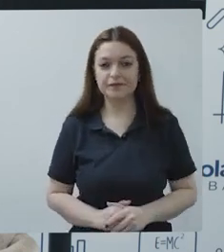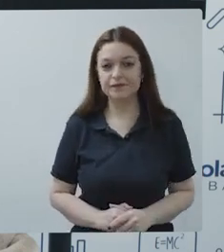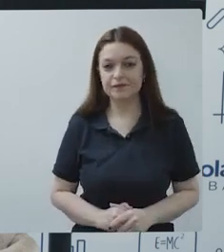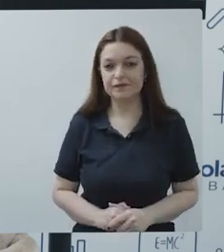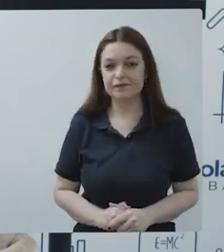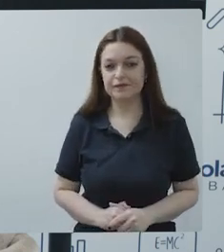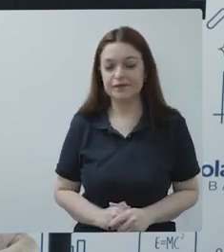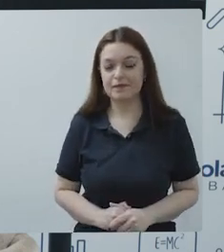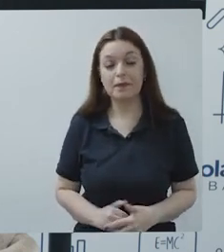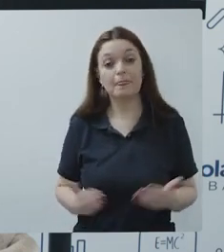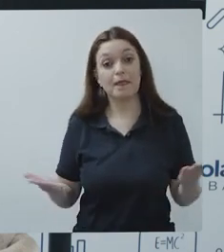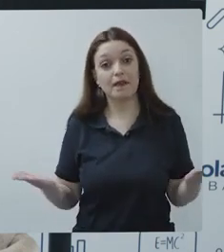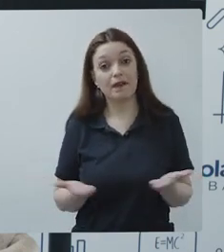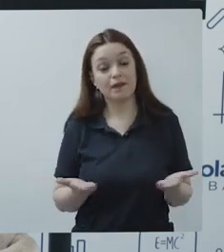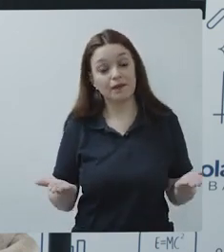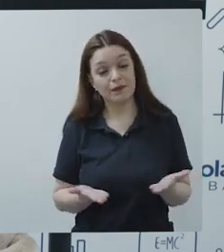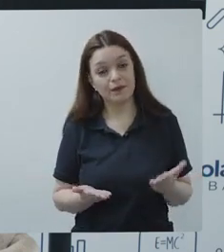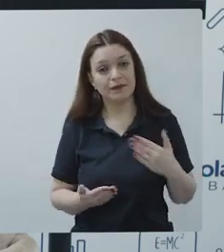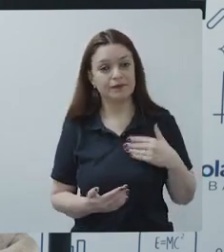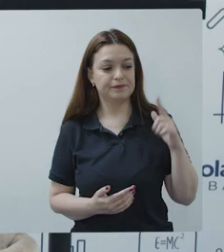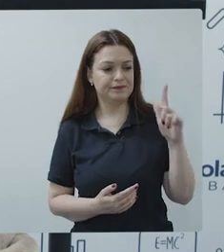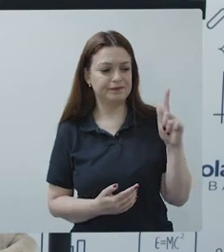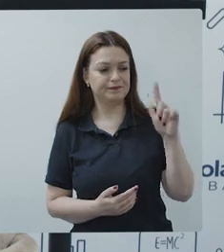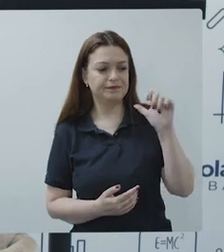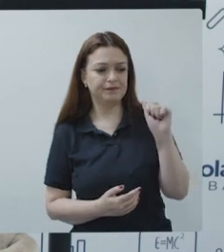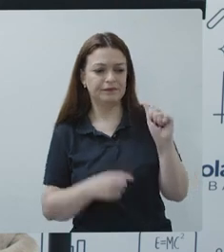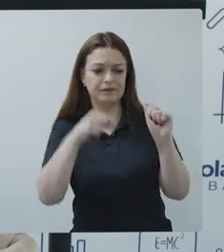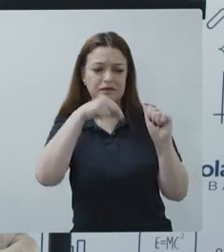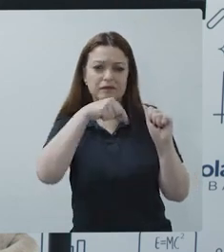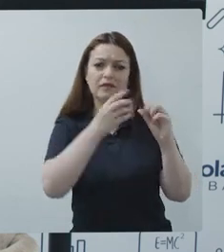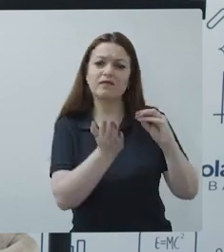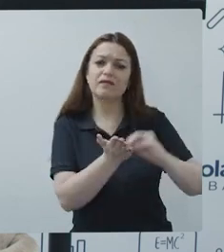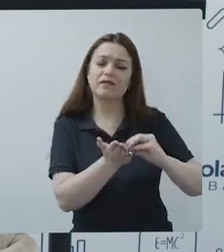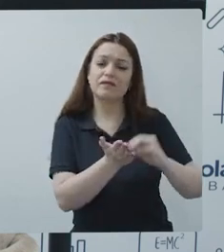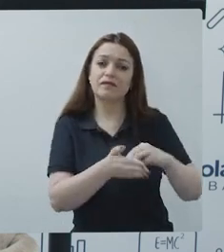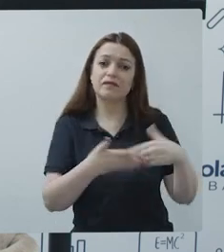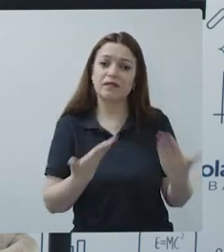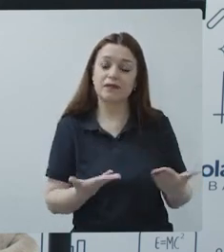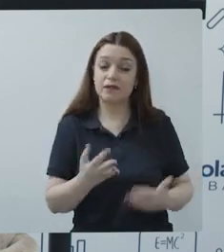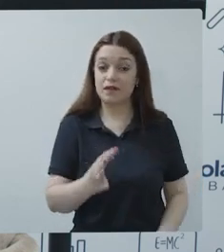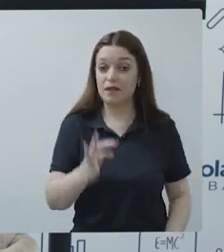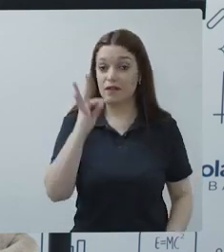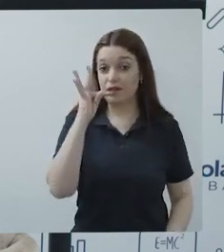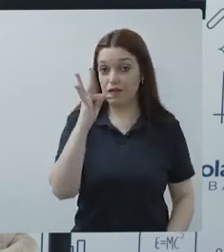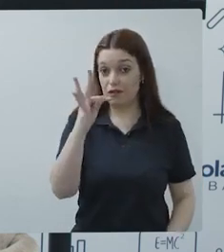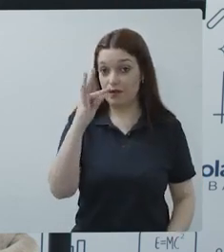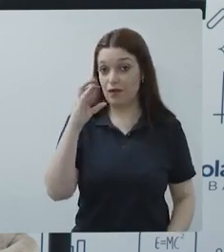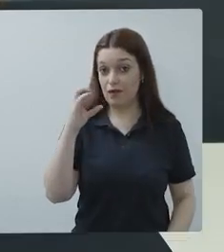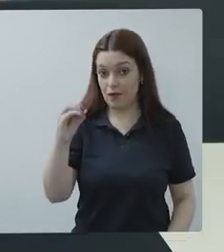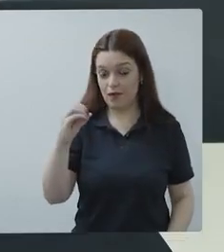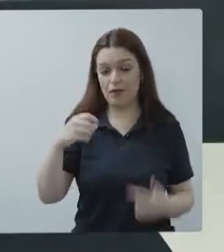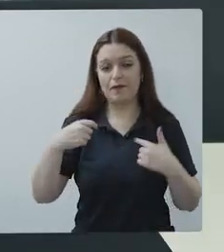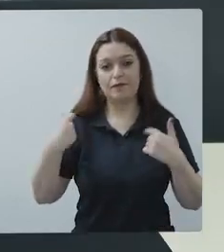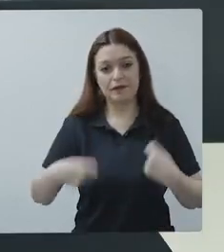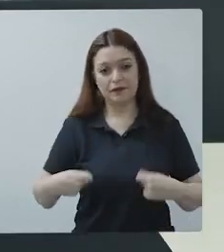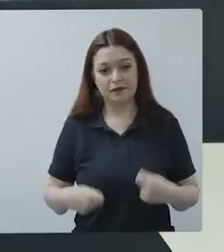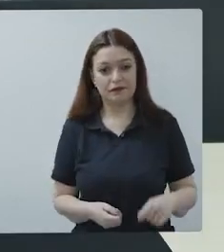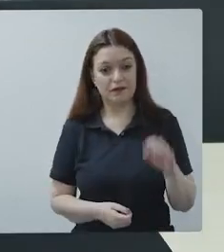A segunda sílaba da palavra gato é a sílaba TO. Precisamos, então, da letra